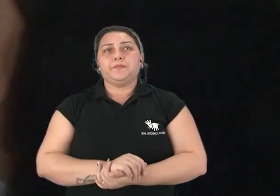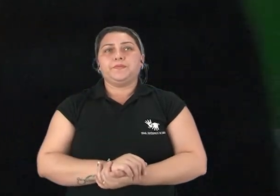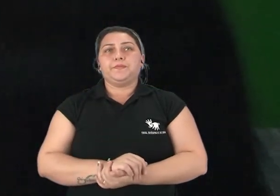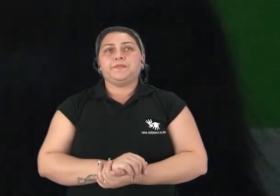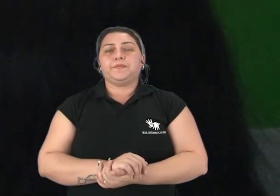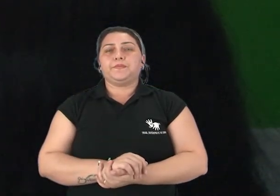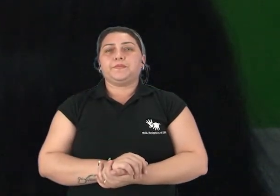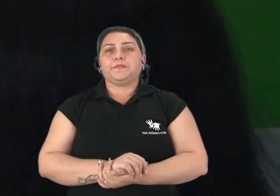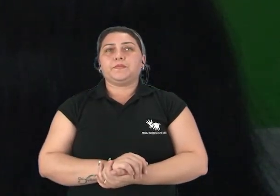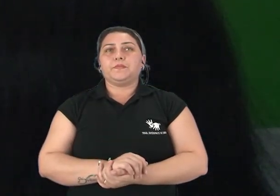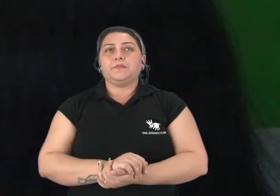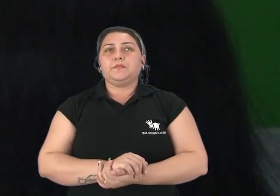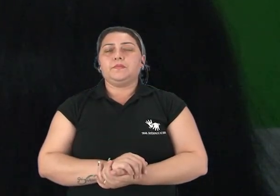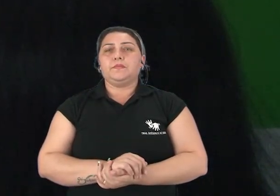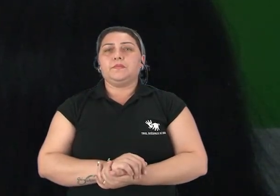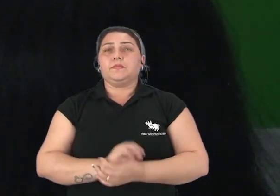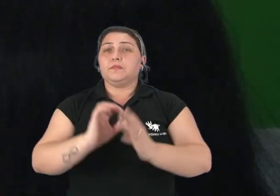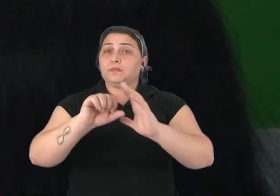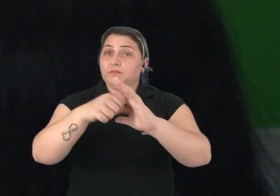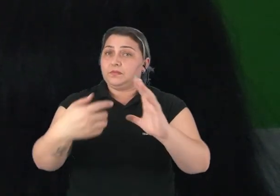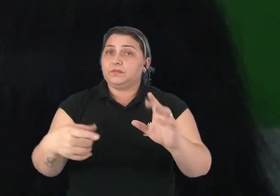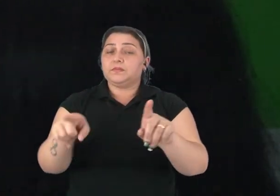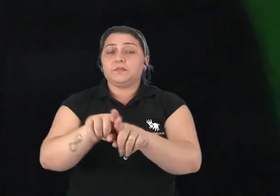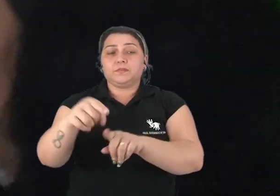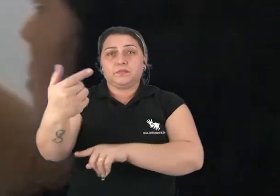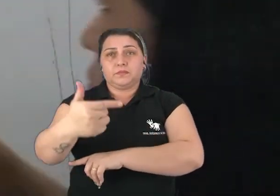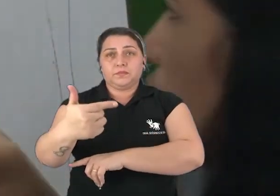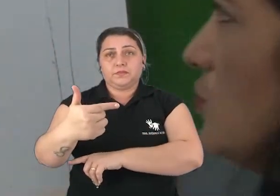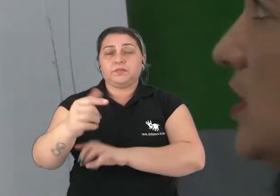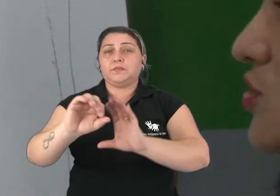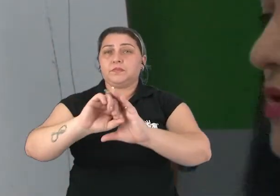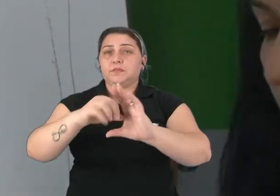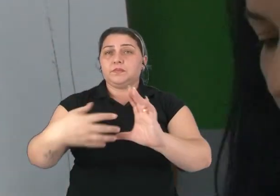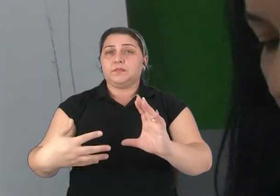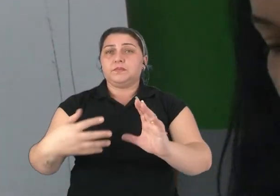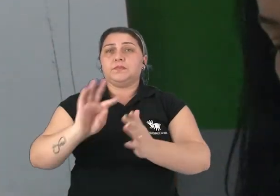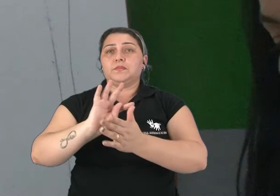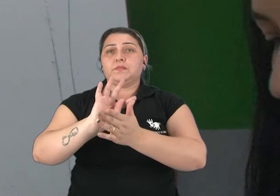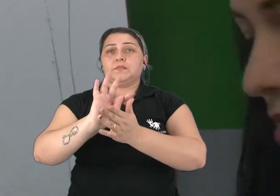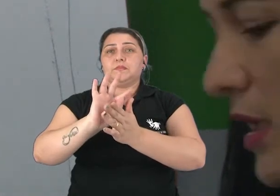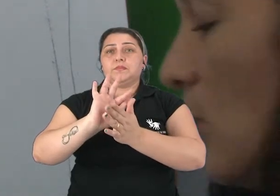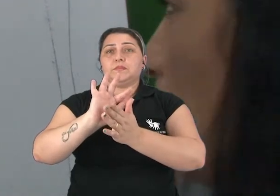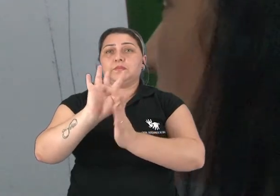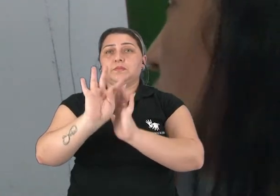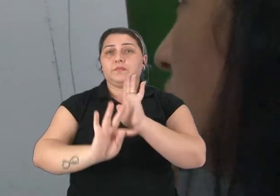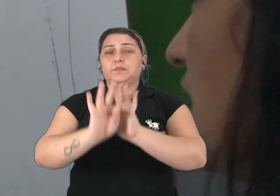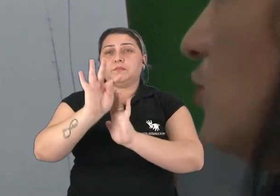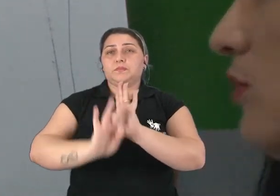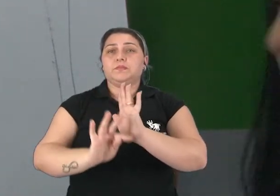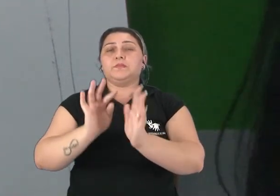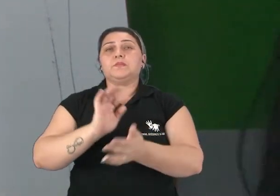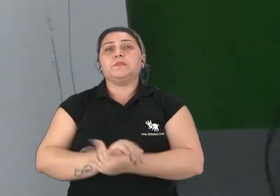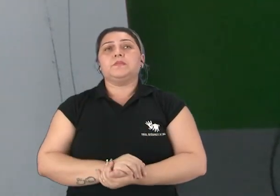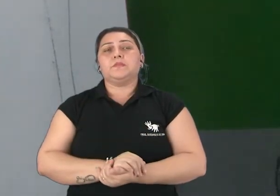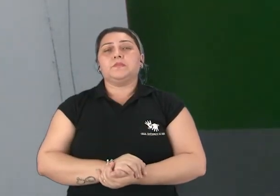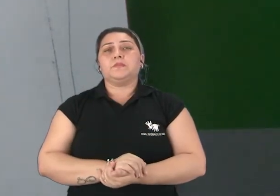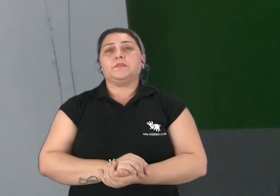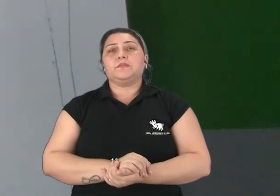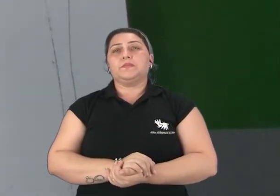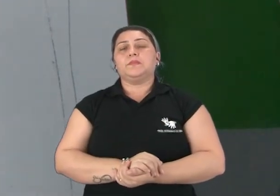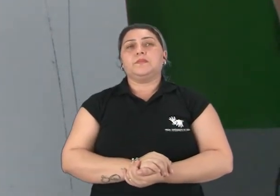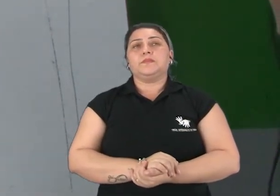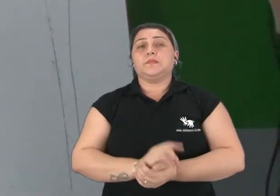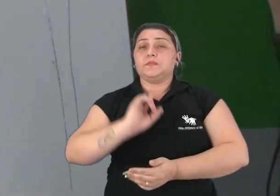a característica imagens também segunda característica um queixo aí né compartilhado com